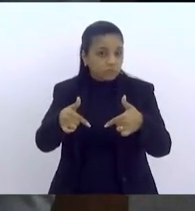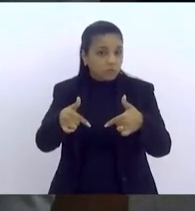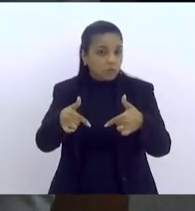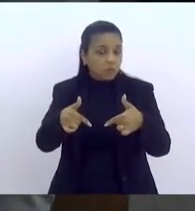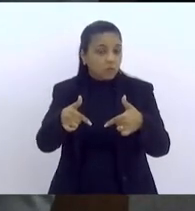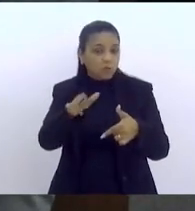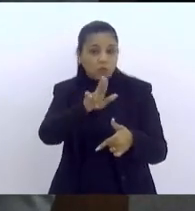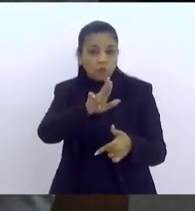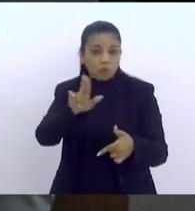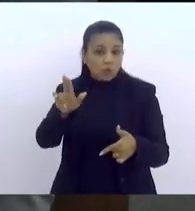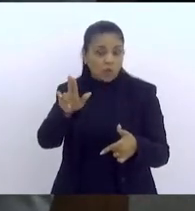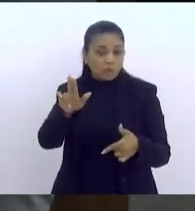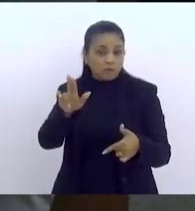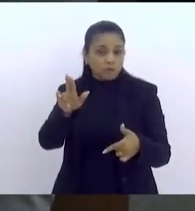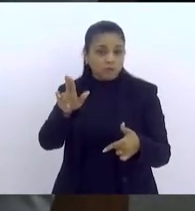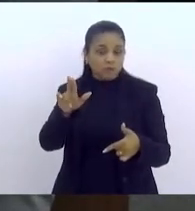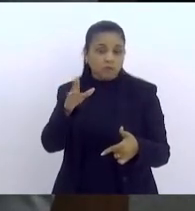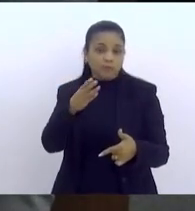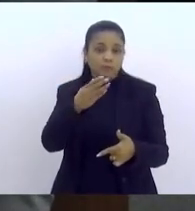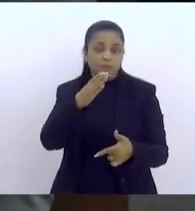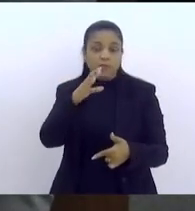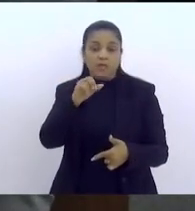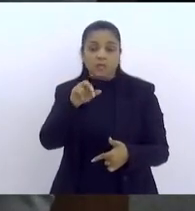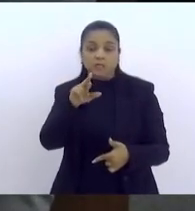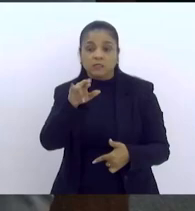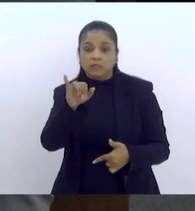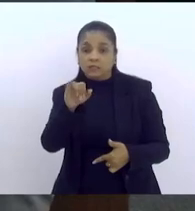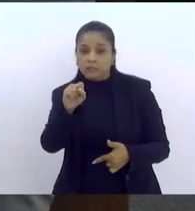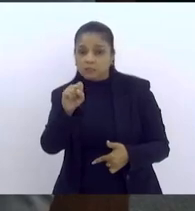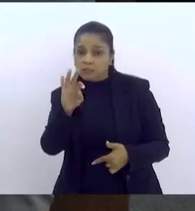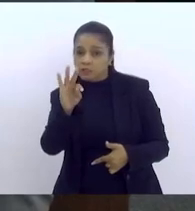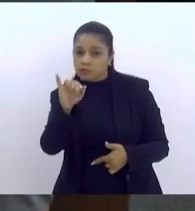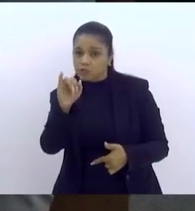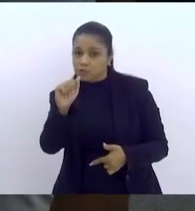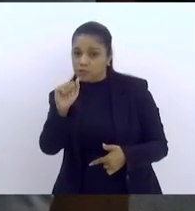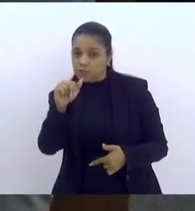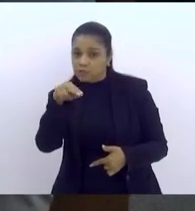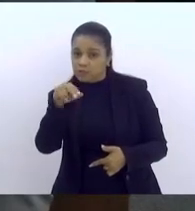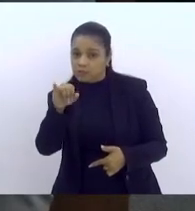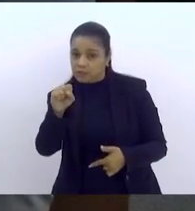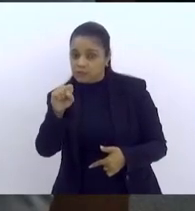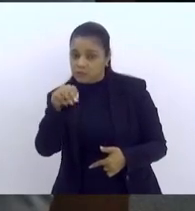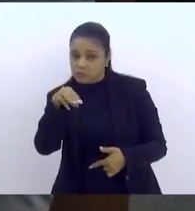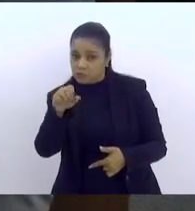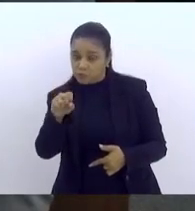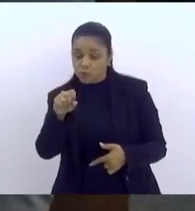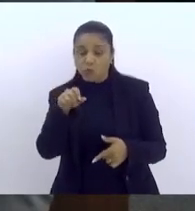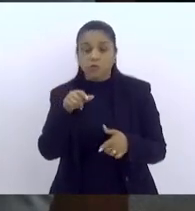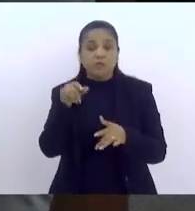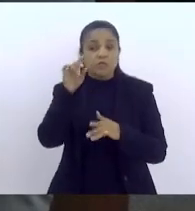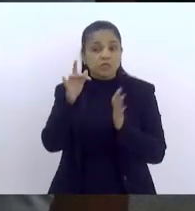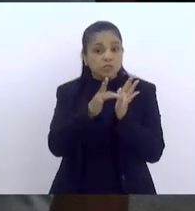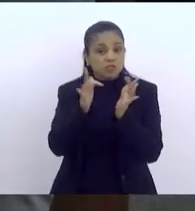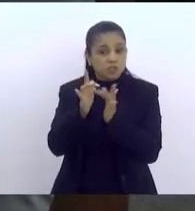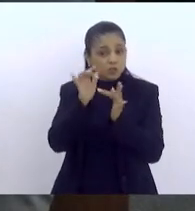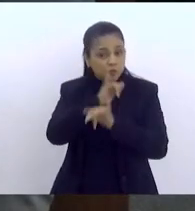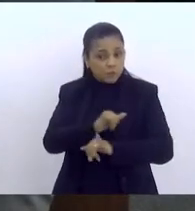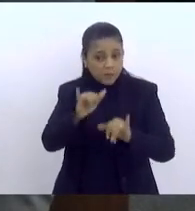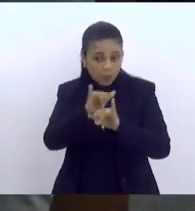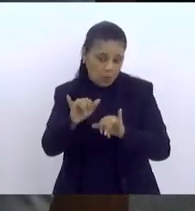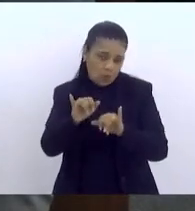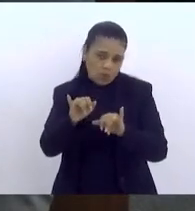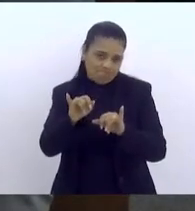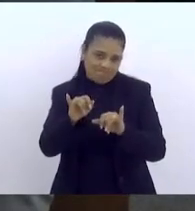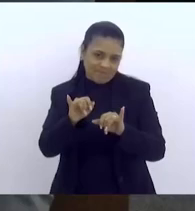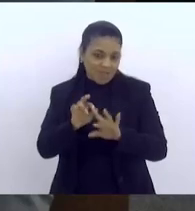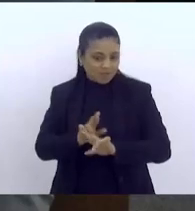cristianismo que, diferente do que nós temos e do que realmente Jesus pregou, não é o que está sendo defendido.